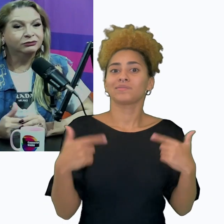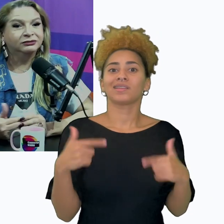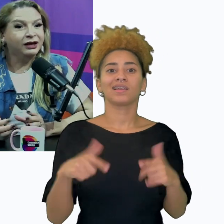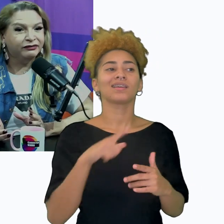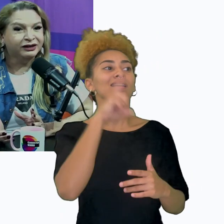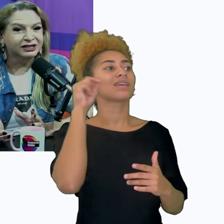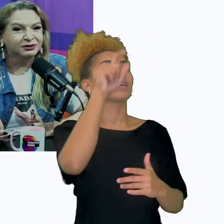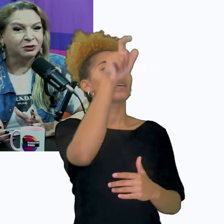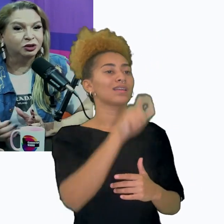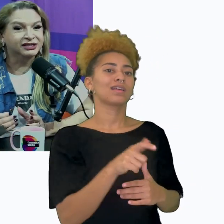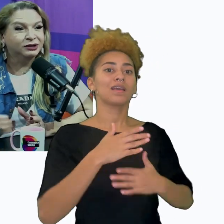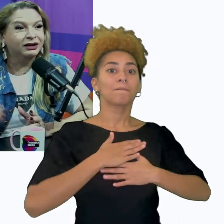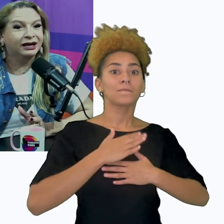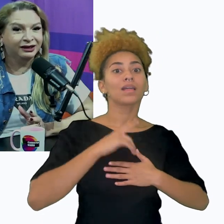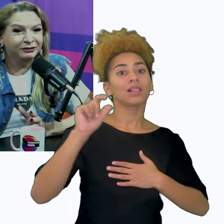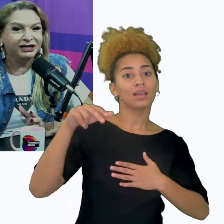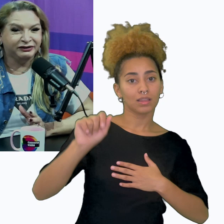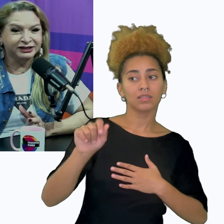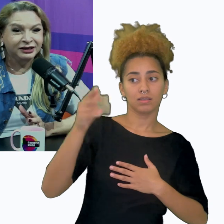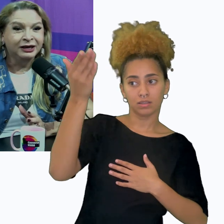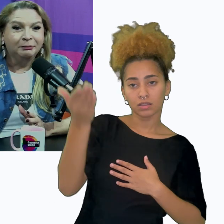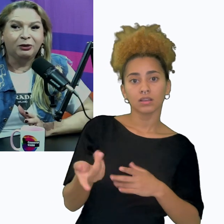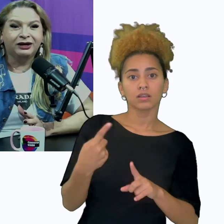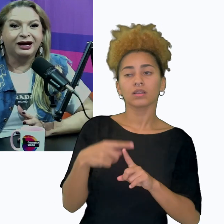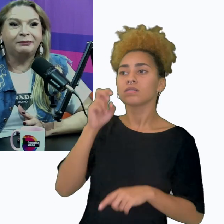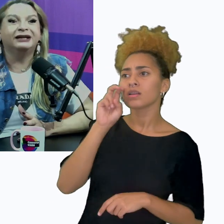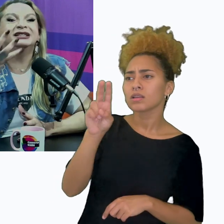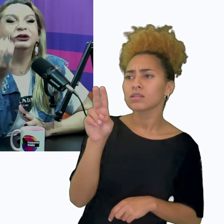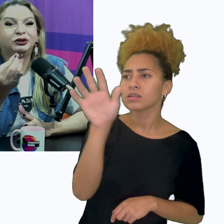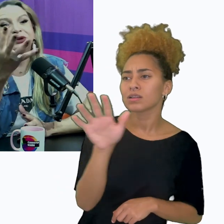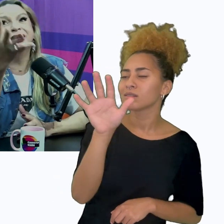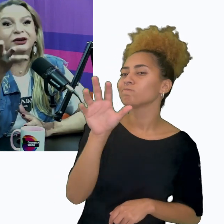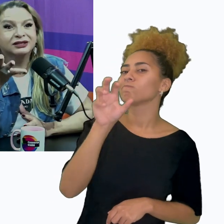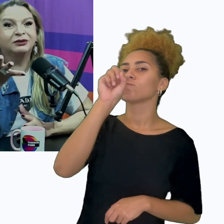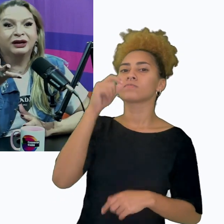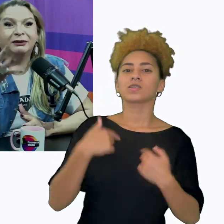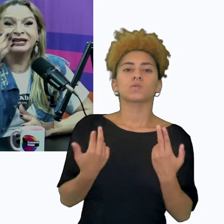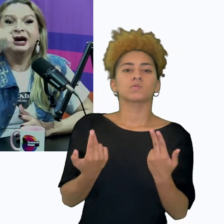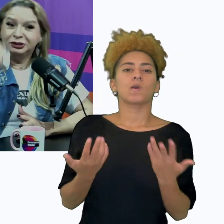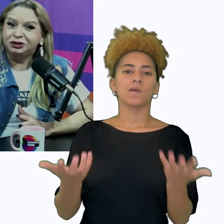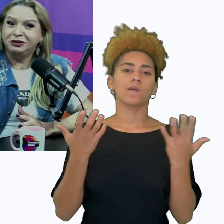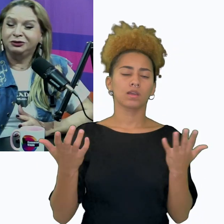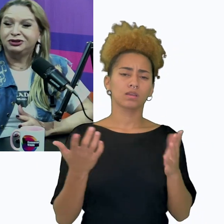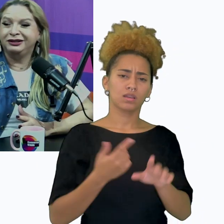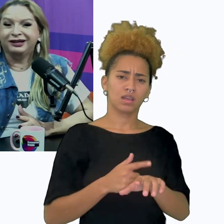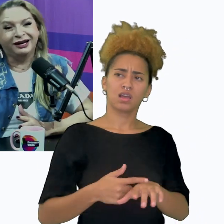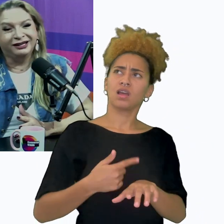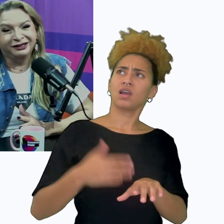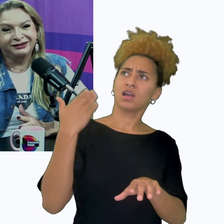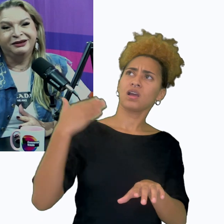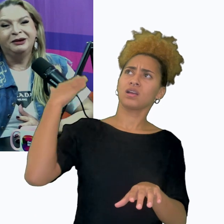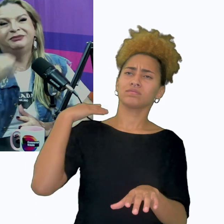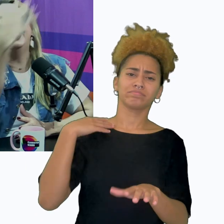de não ter referências mesmo. Como eu tô dizendo, era a Lena, minha referência, porque ela apareceu e eu vi, eu quero ser igual a ela. Mas antes de mim, eu não tinha em quem a